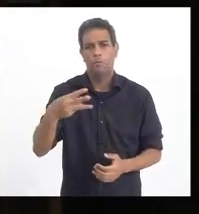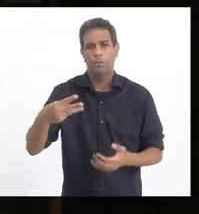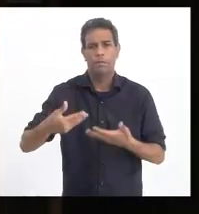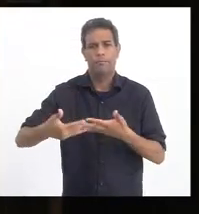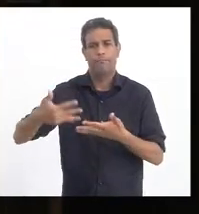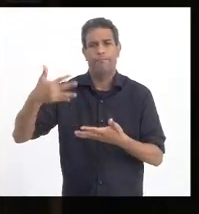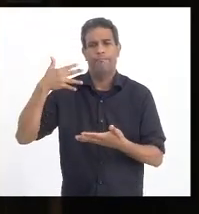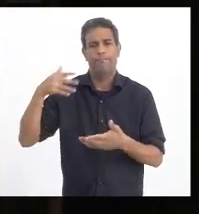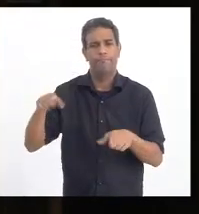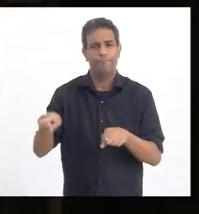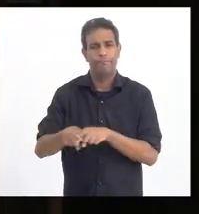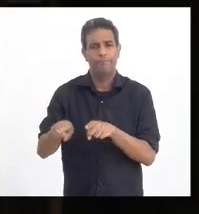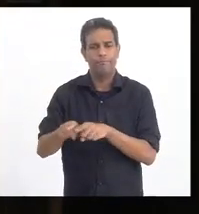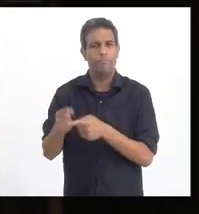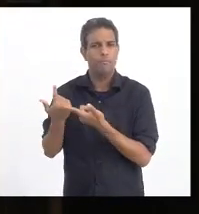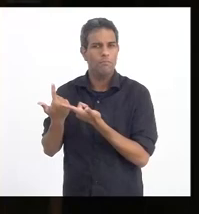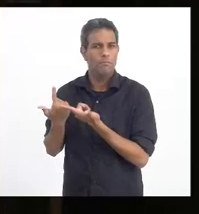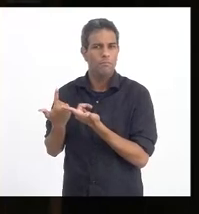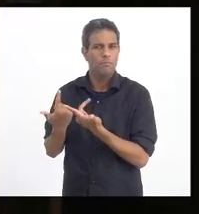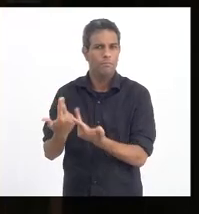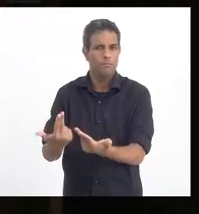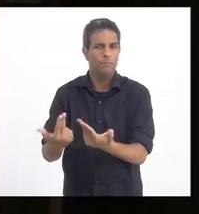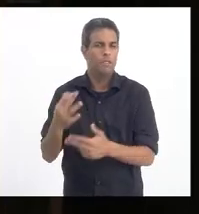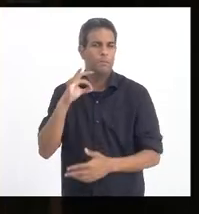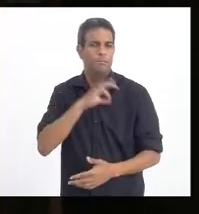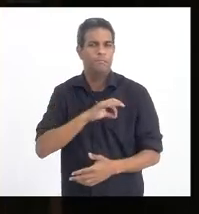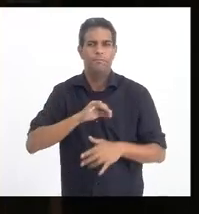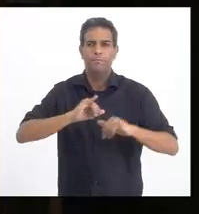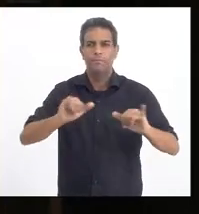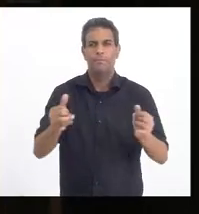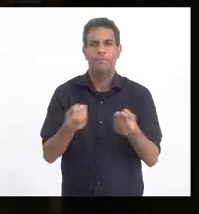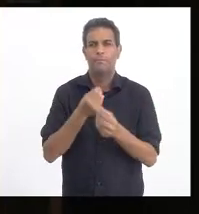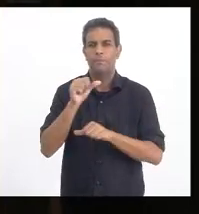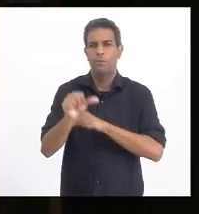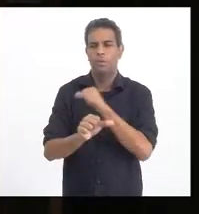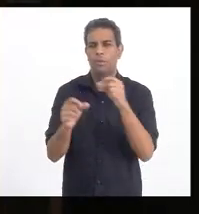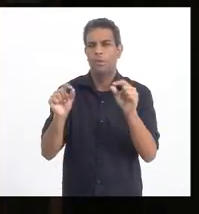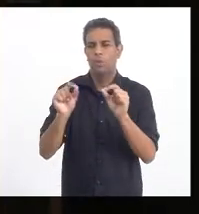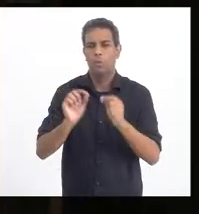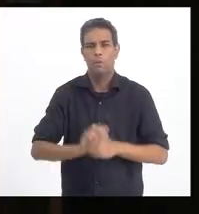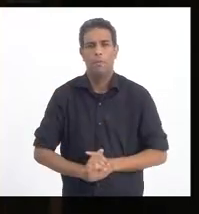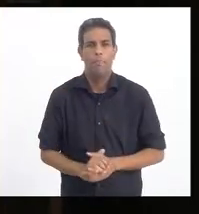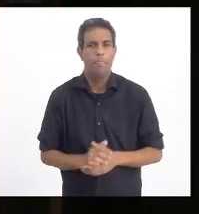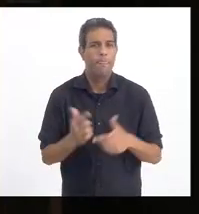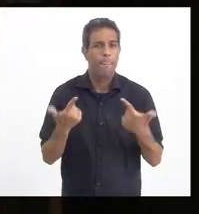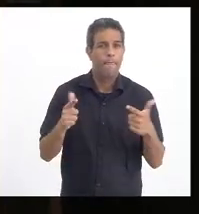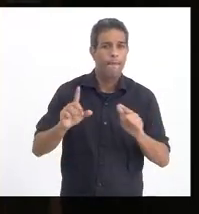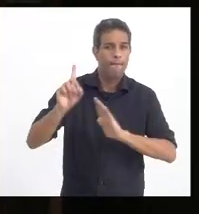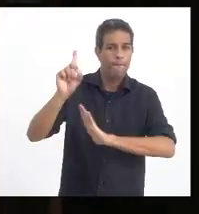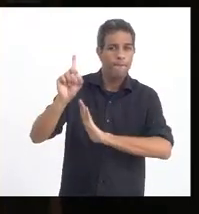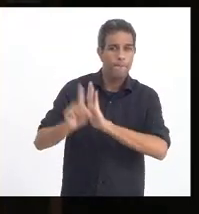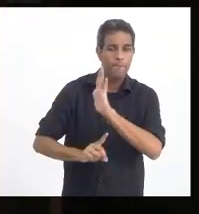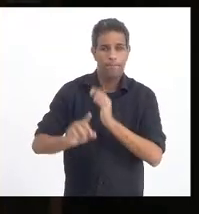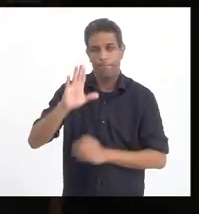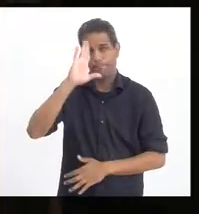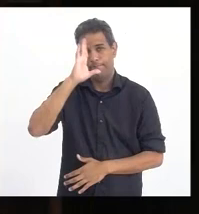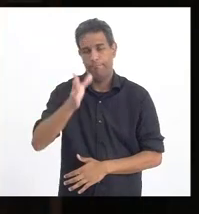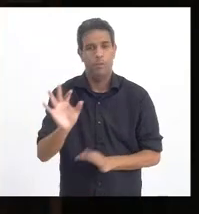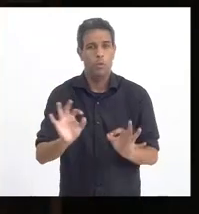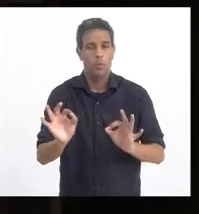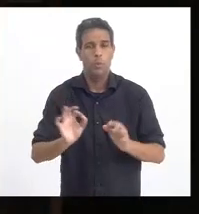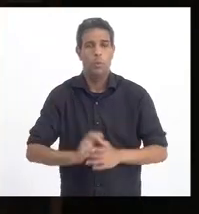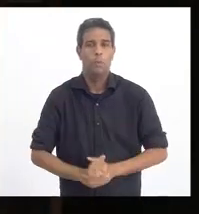elas também tem a mesma remuneração mas o que ocorre com elas elas não tem autorização automática seus